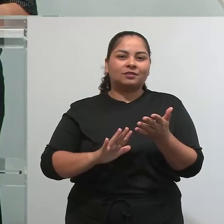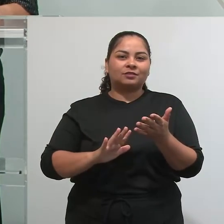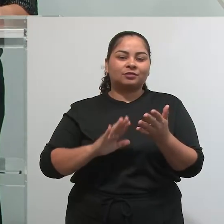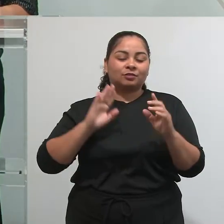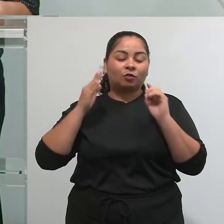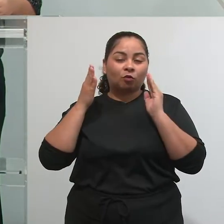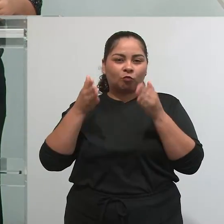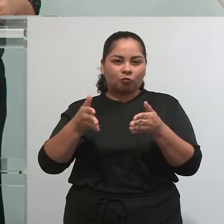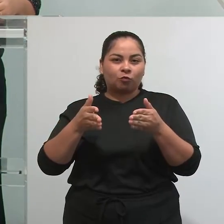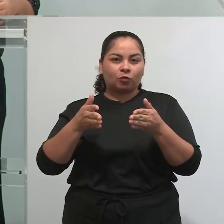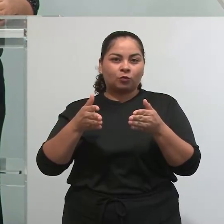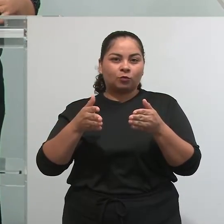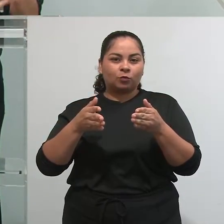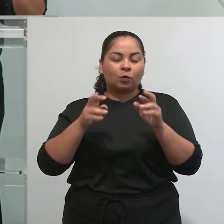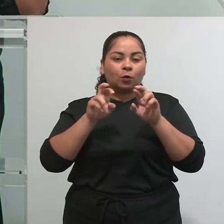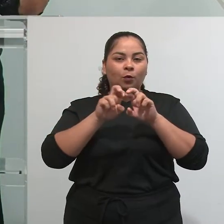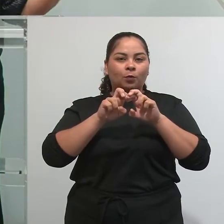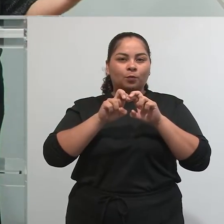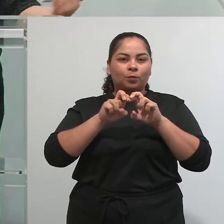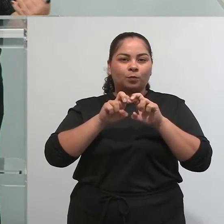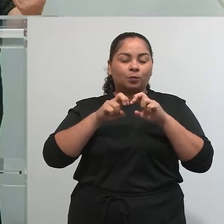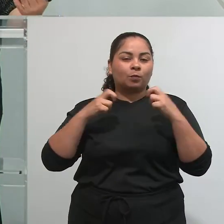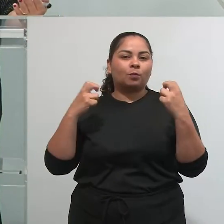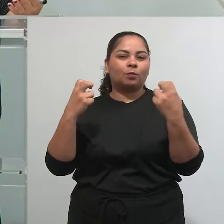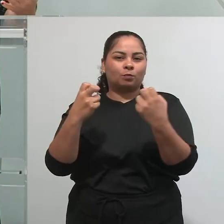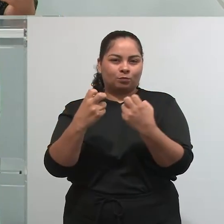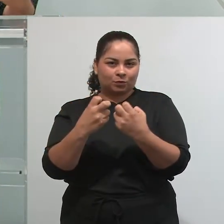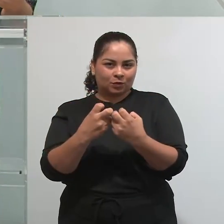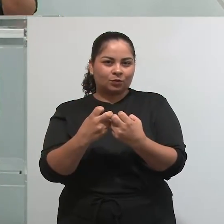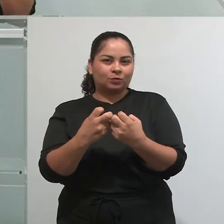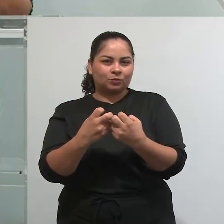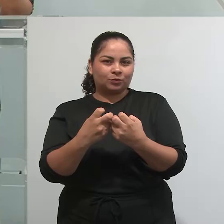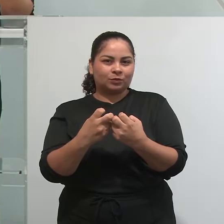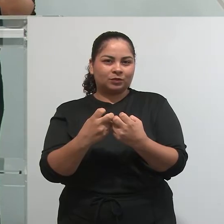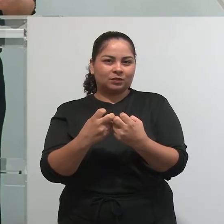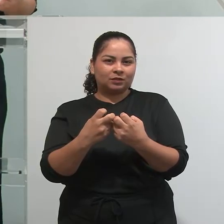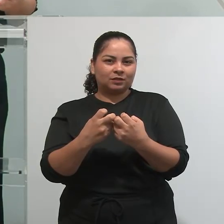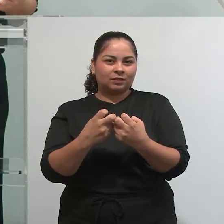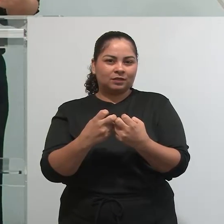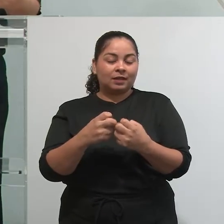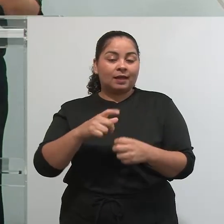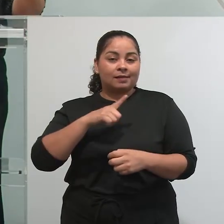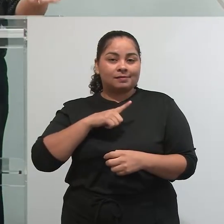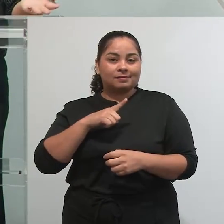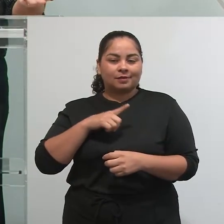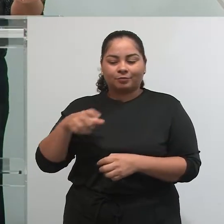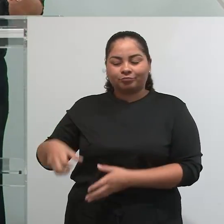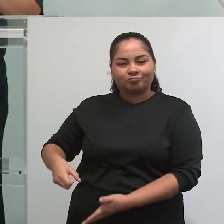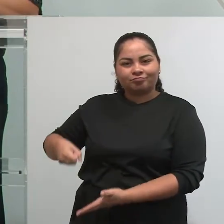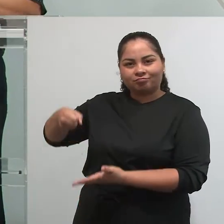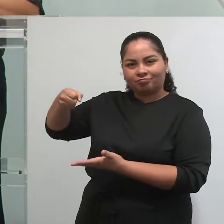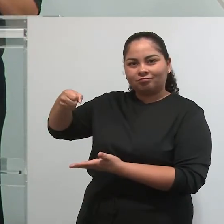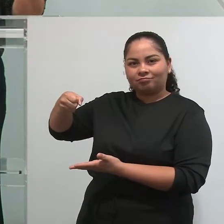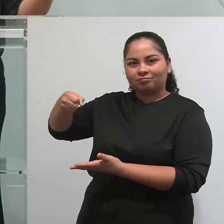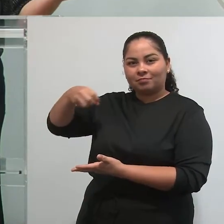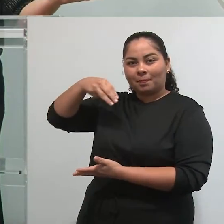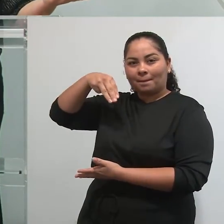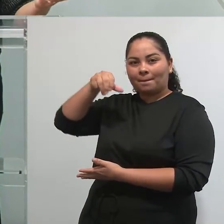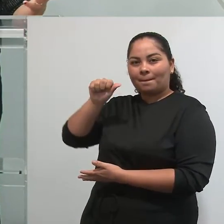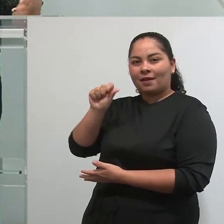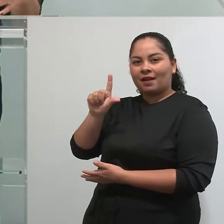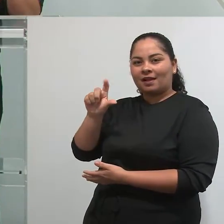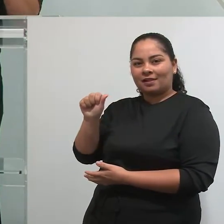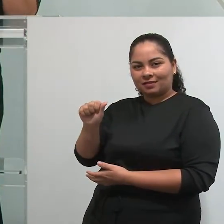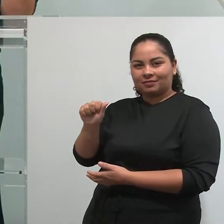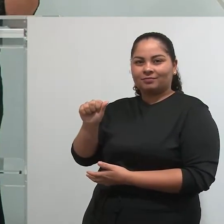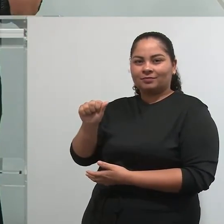vai propor, que é uma roda, né, de leitura a partir de um objeto fixo, que é uma mala. O que será que tem dentro